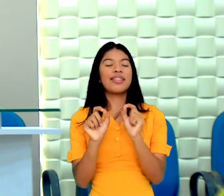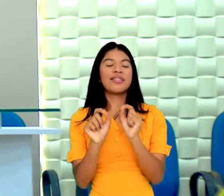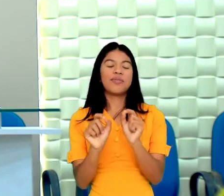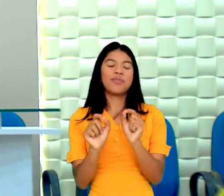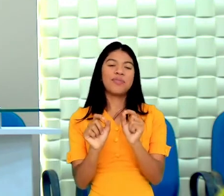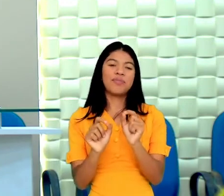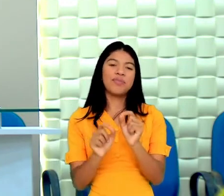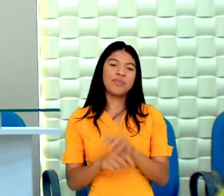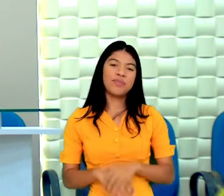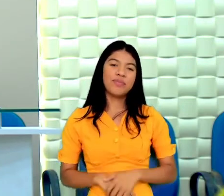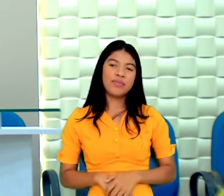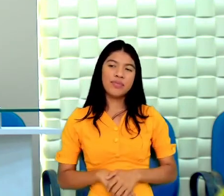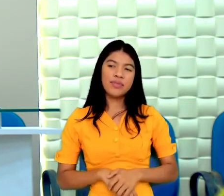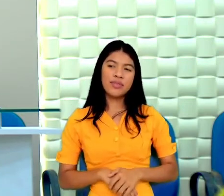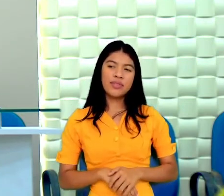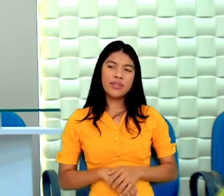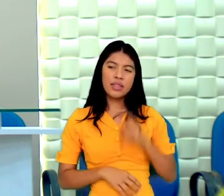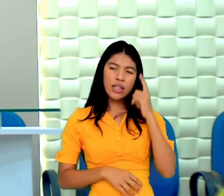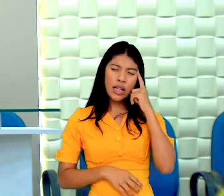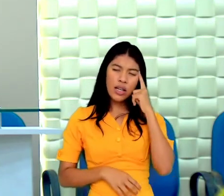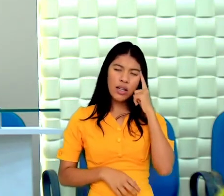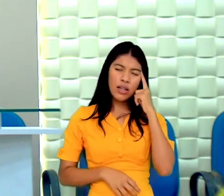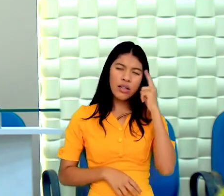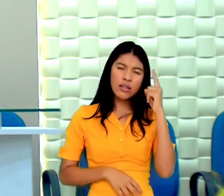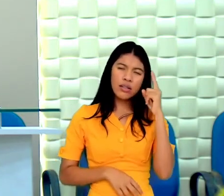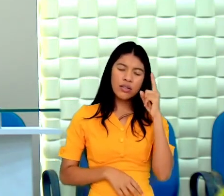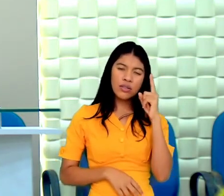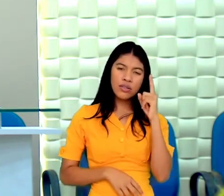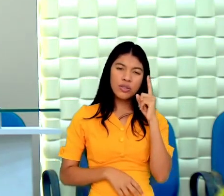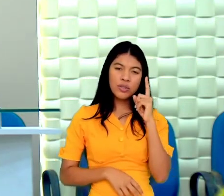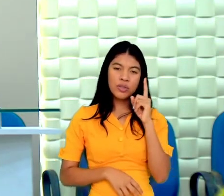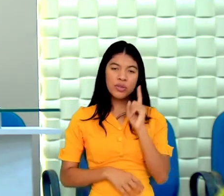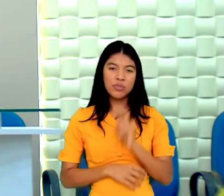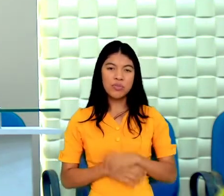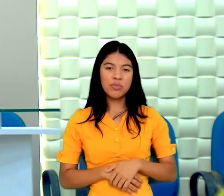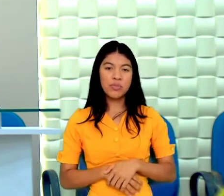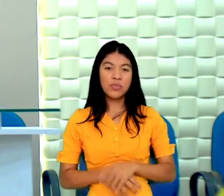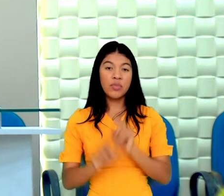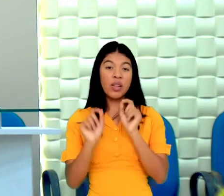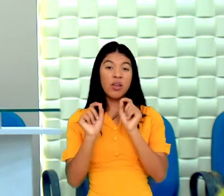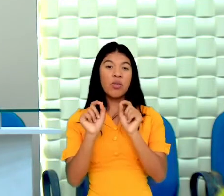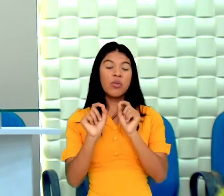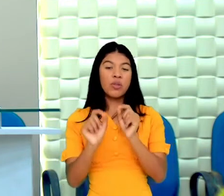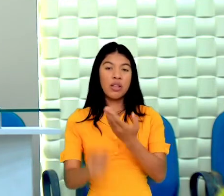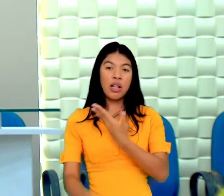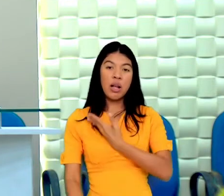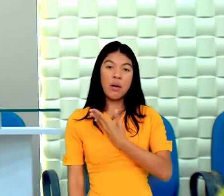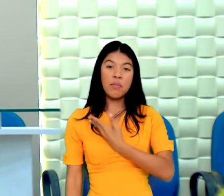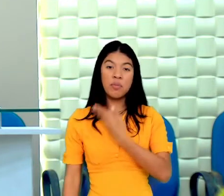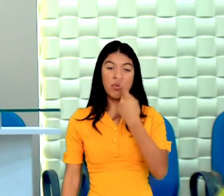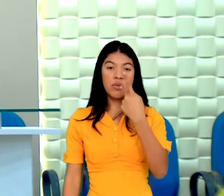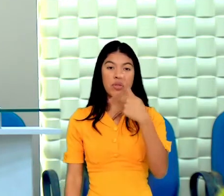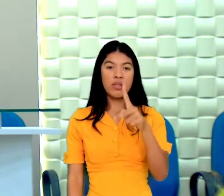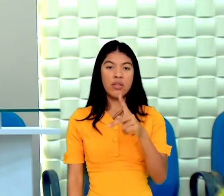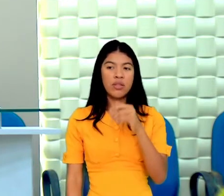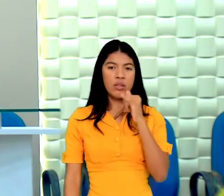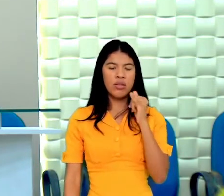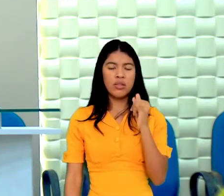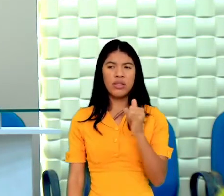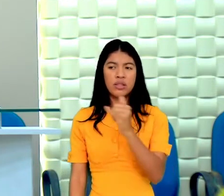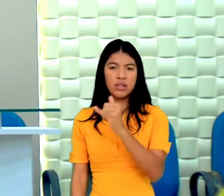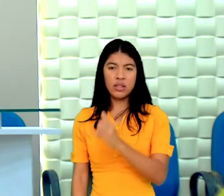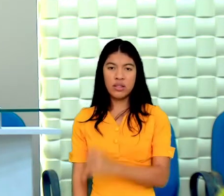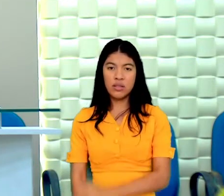Já parou para pensar nisso? O que os seus amigos irão dizer naquele dia?